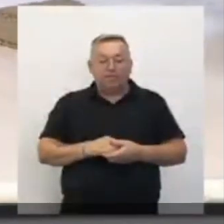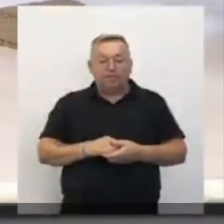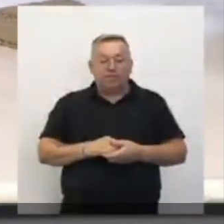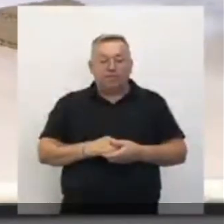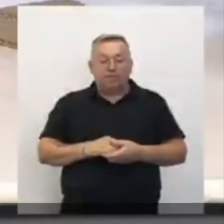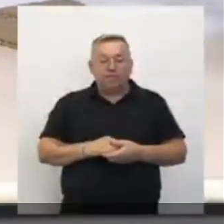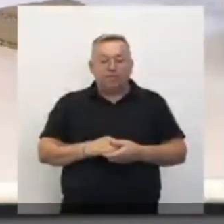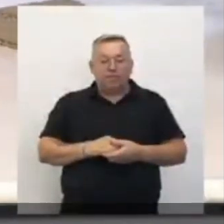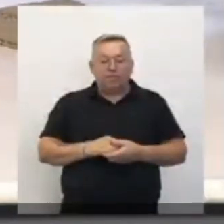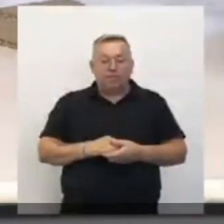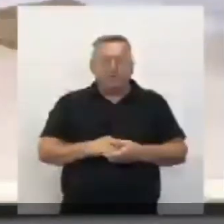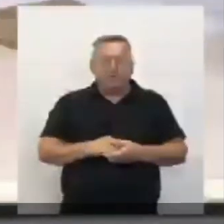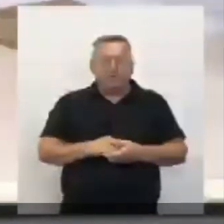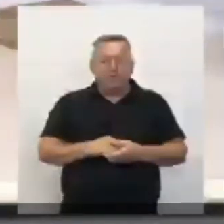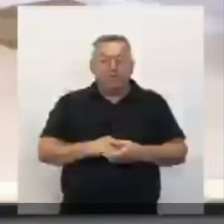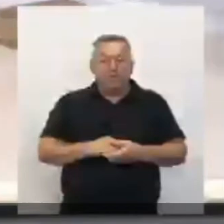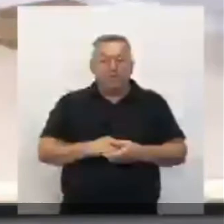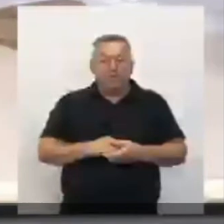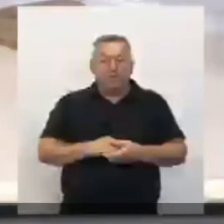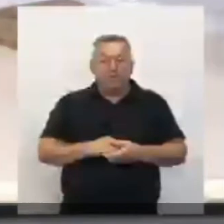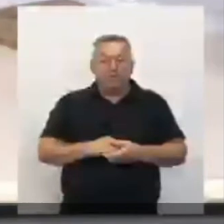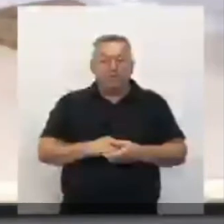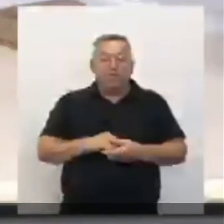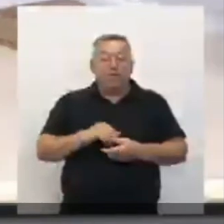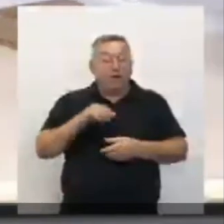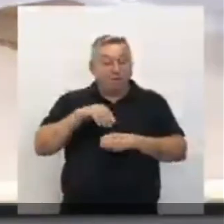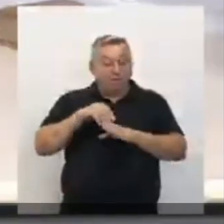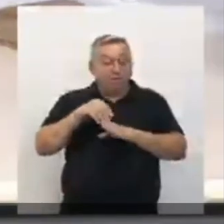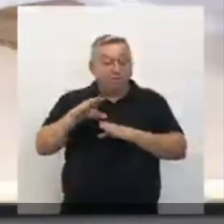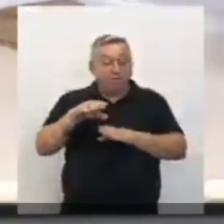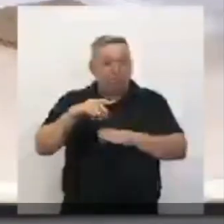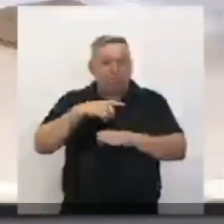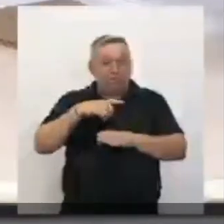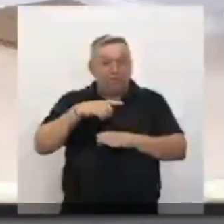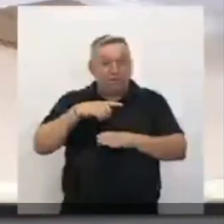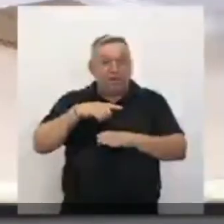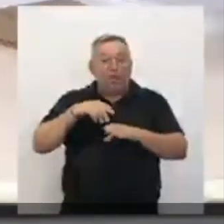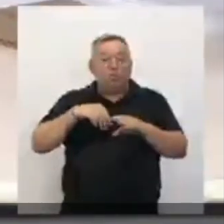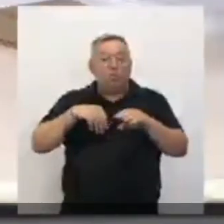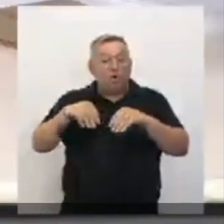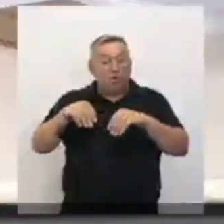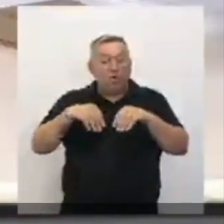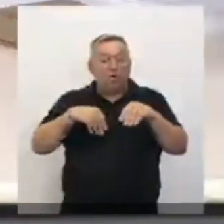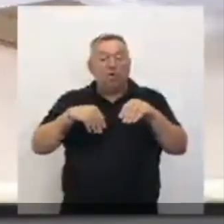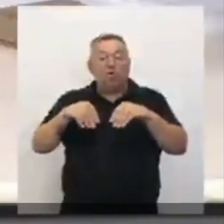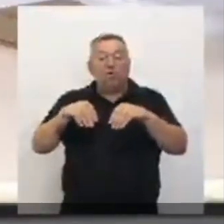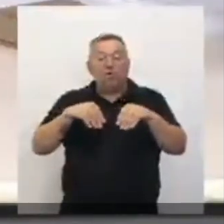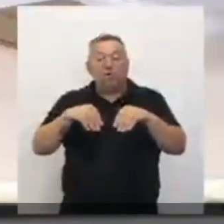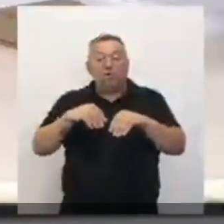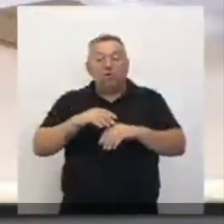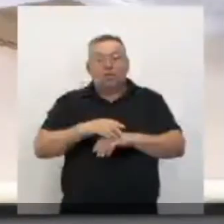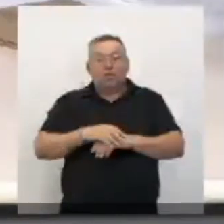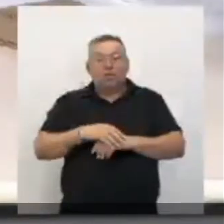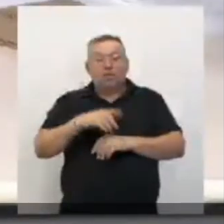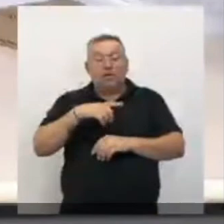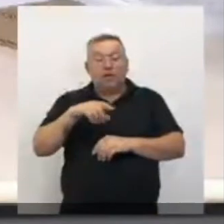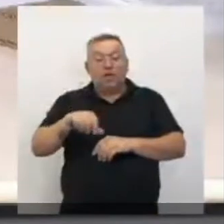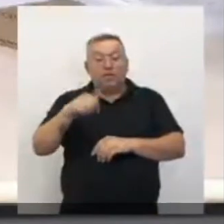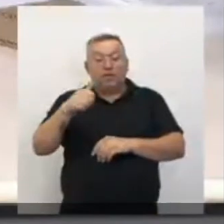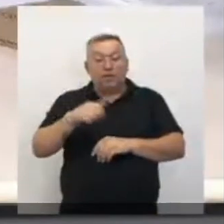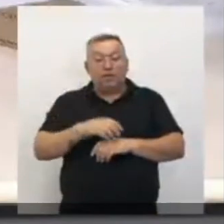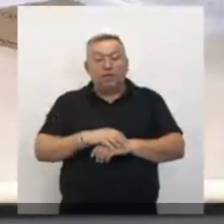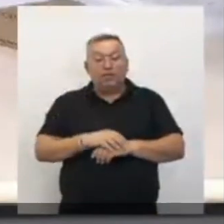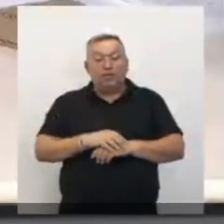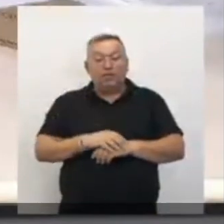a minha articulação. Dica, tem que ser móvel, né, ó. Então, aqui eu já tenho a minha primeira articulação, Tony,